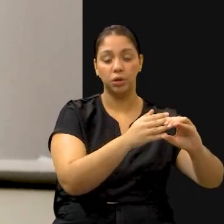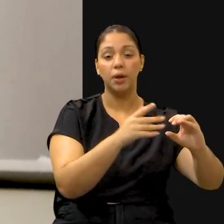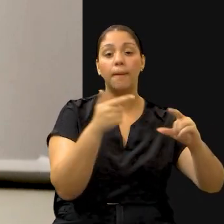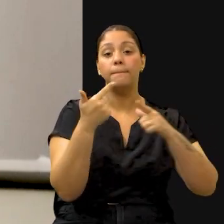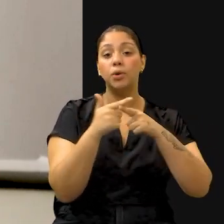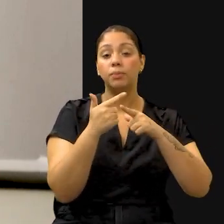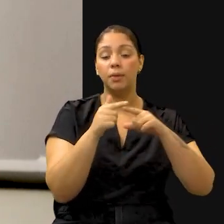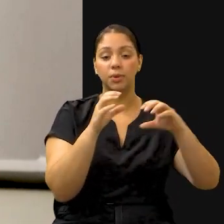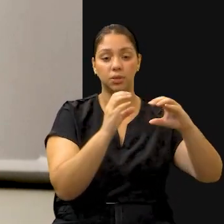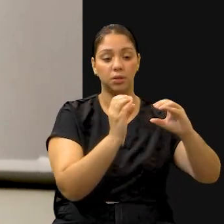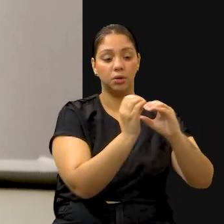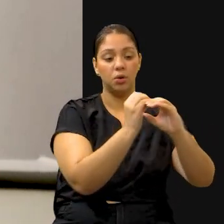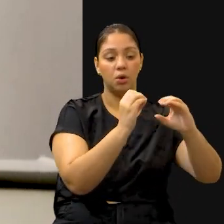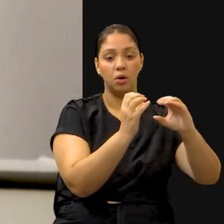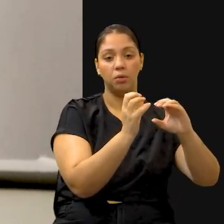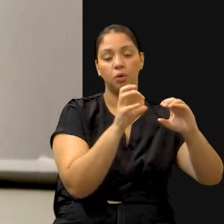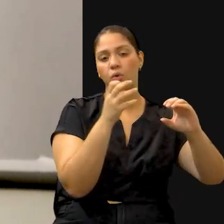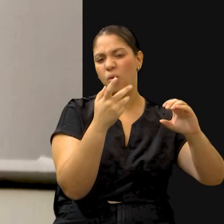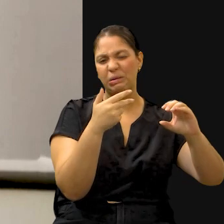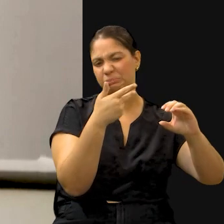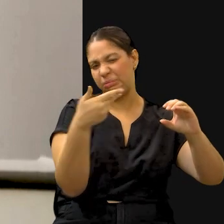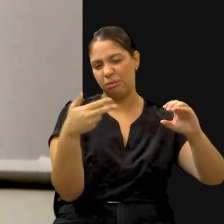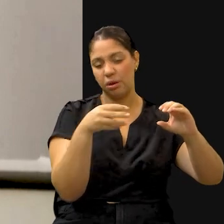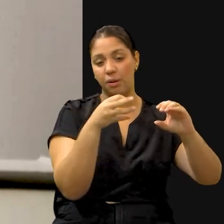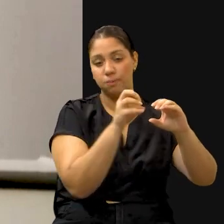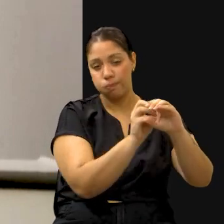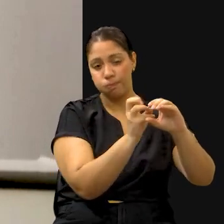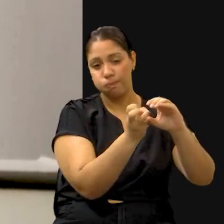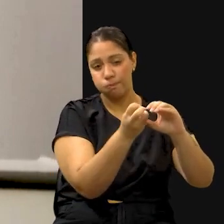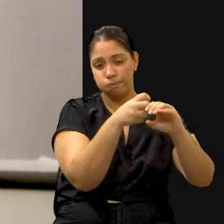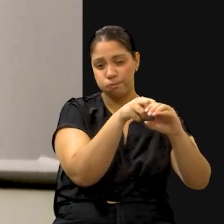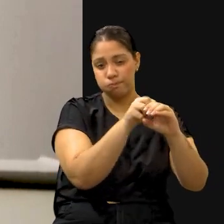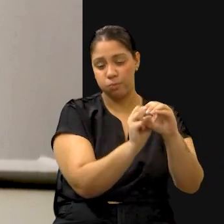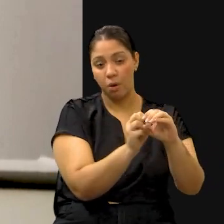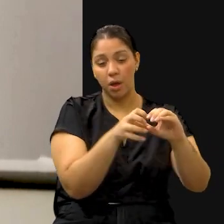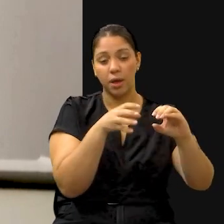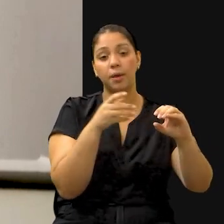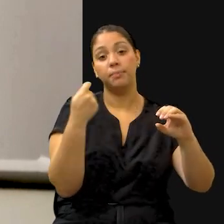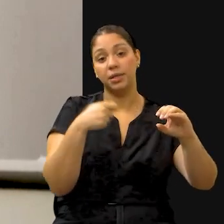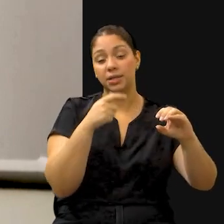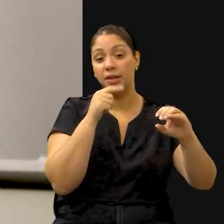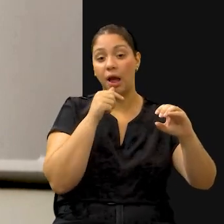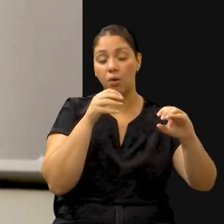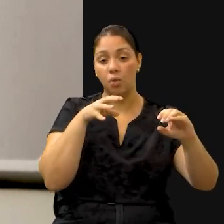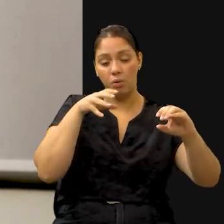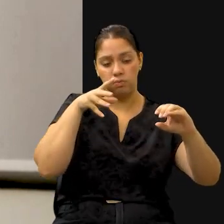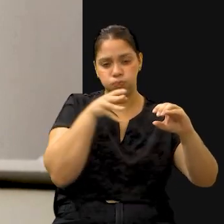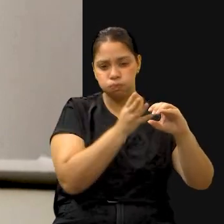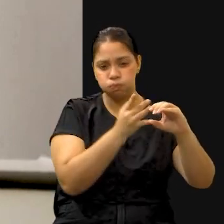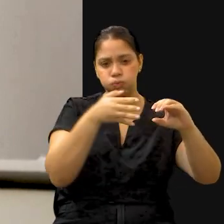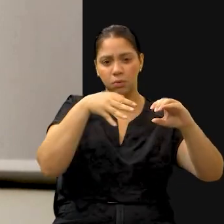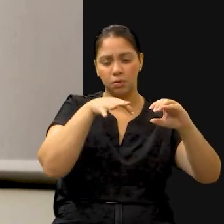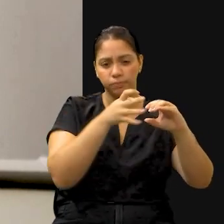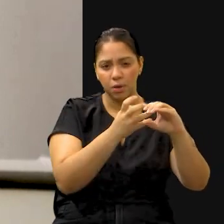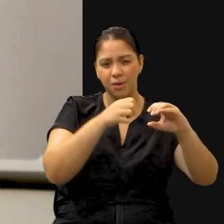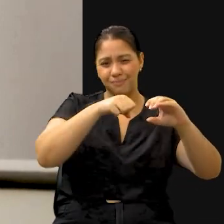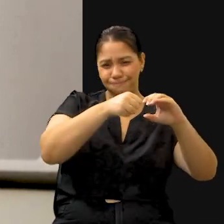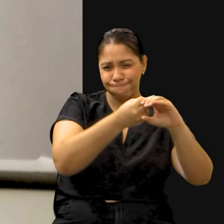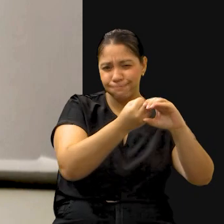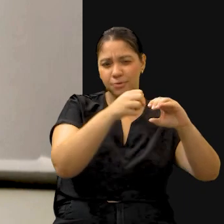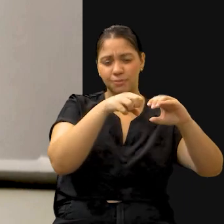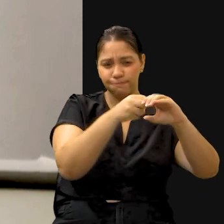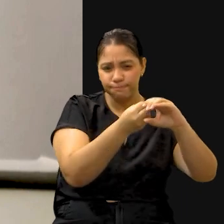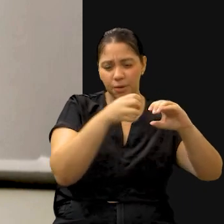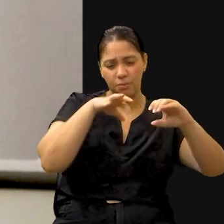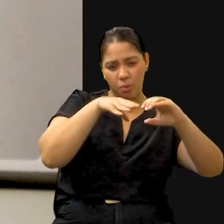ficar entupida, começa a ficar obstruída. E aí aquilo começa a precisar de mais pressão, aquilo começa a precisar